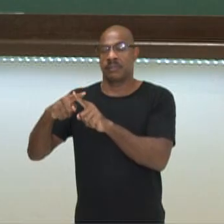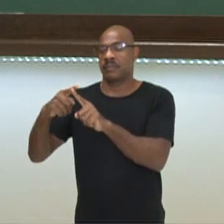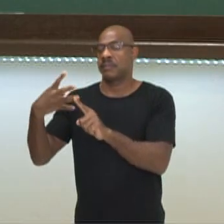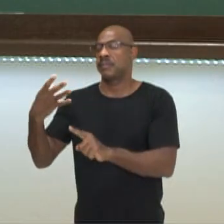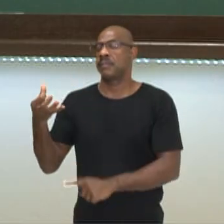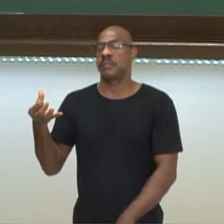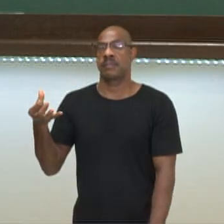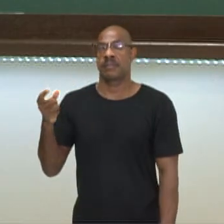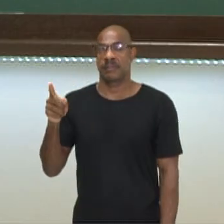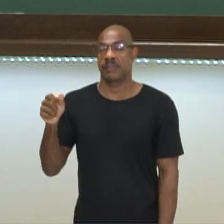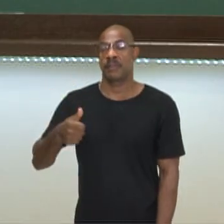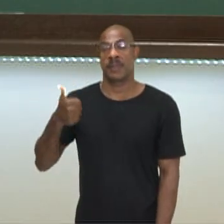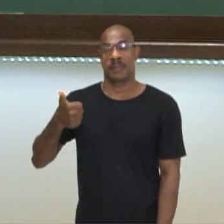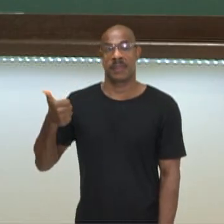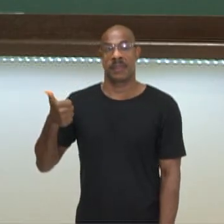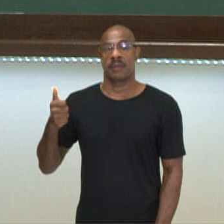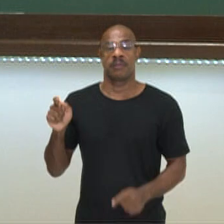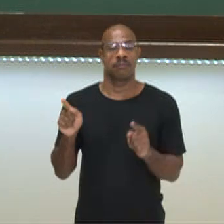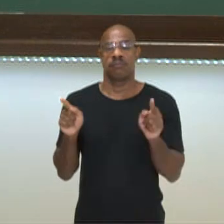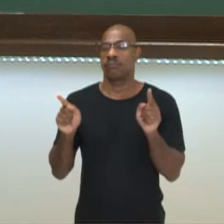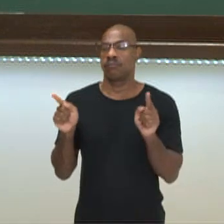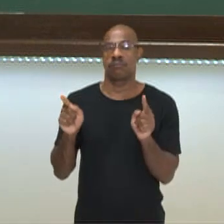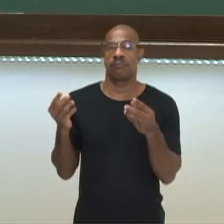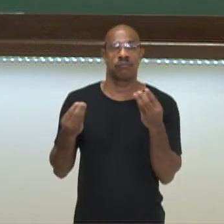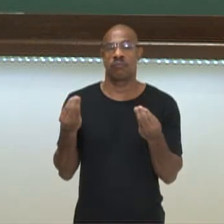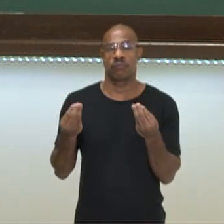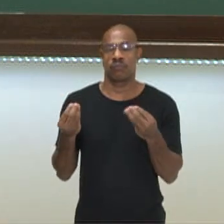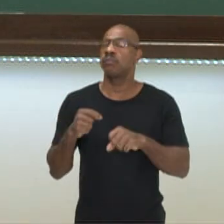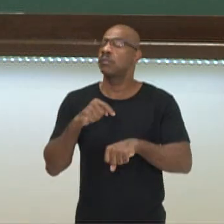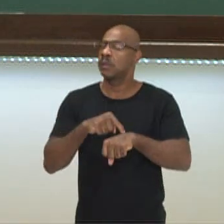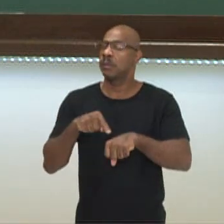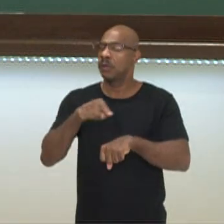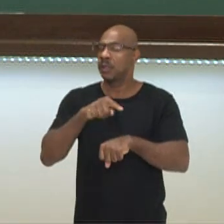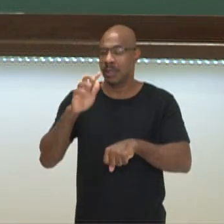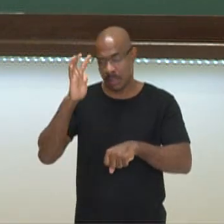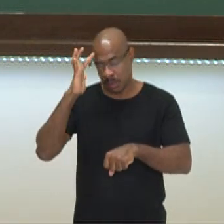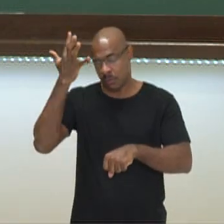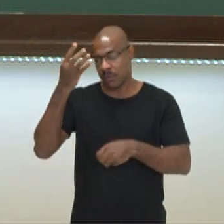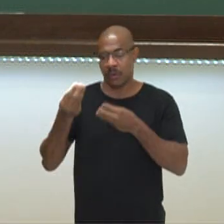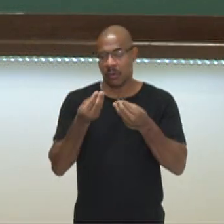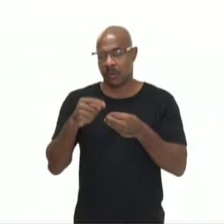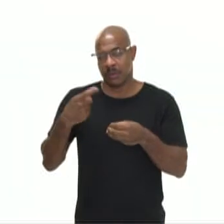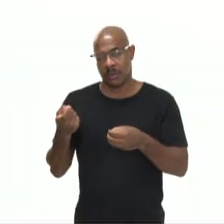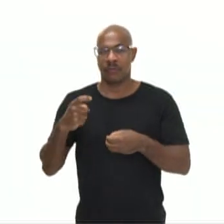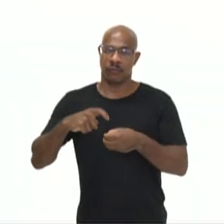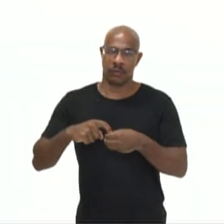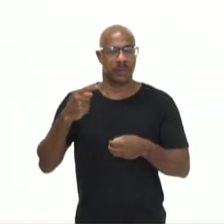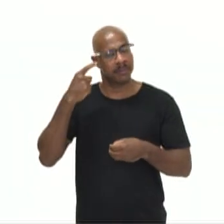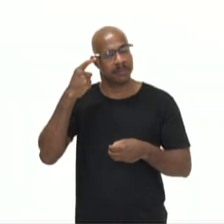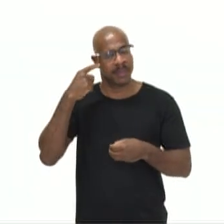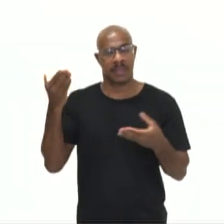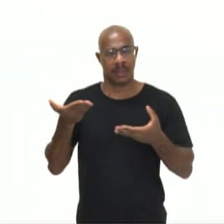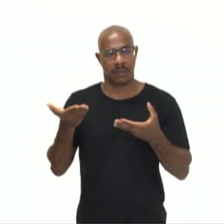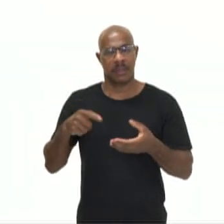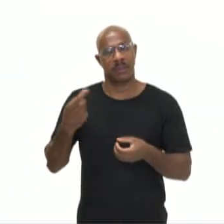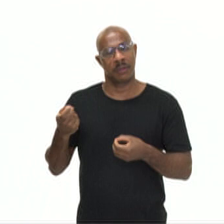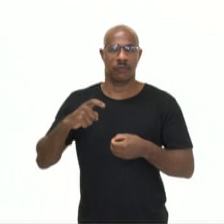6 primeiro. Como será que é? Vou dar um tempo para vocês e a gente já volta. Pensa no probleminha